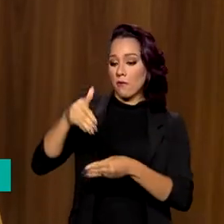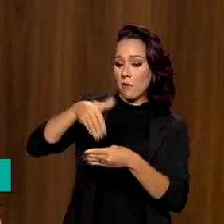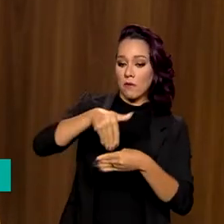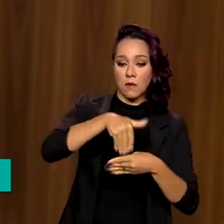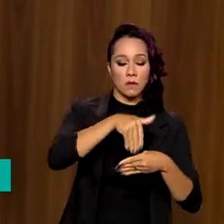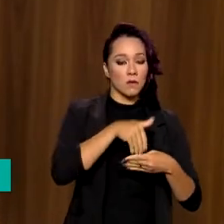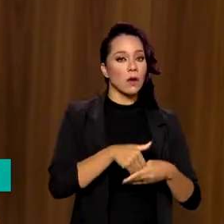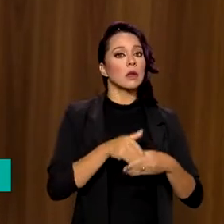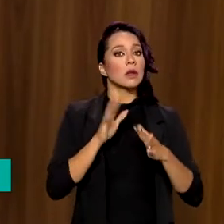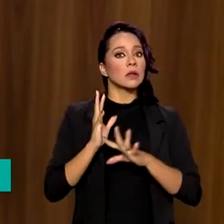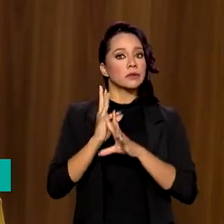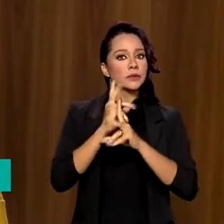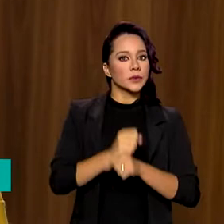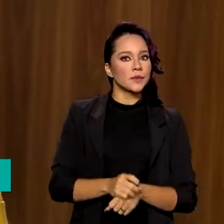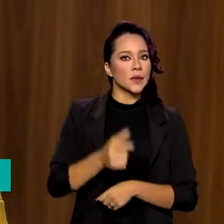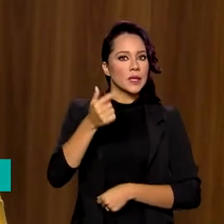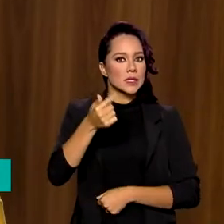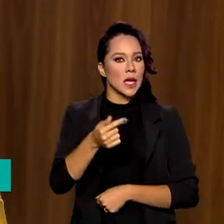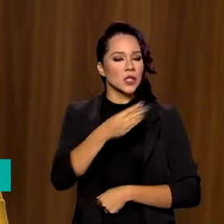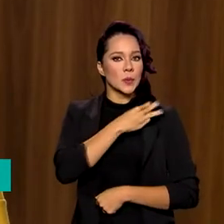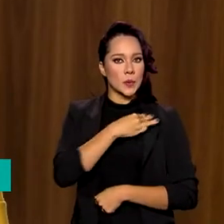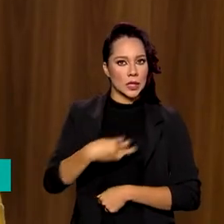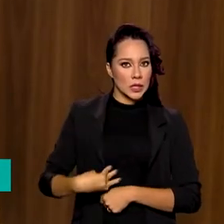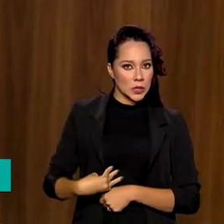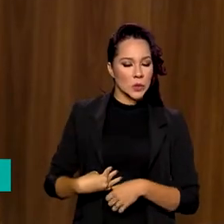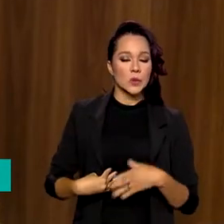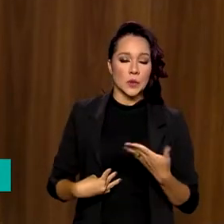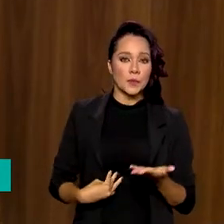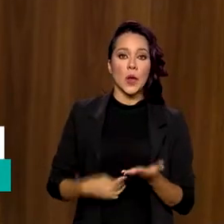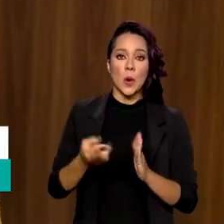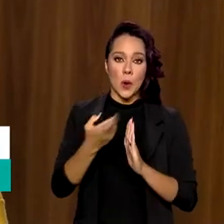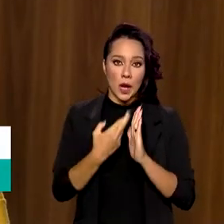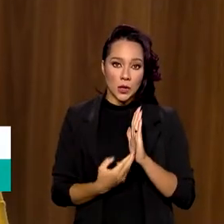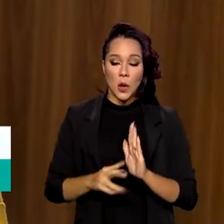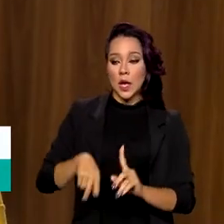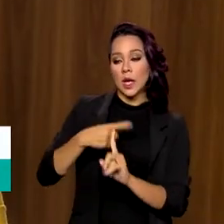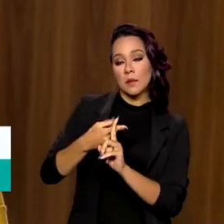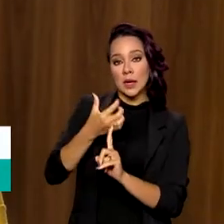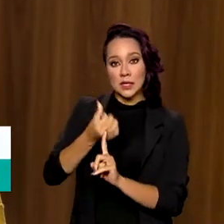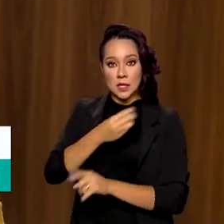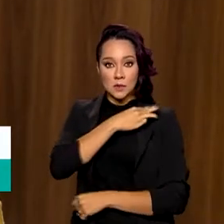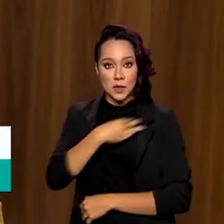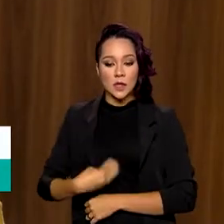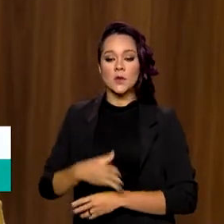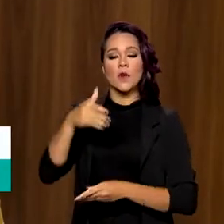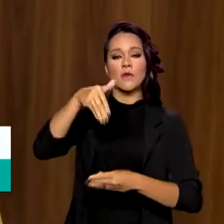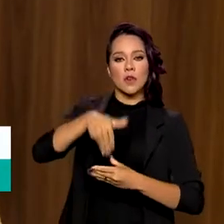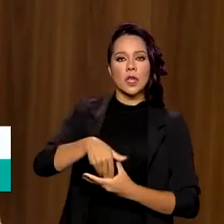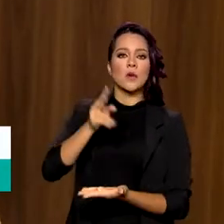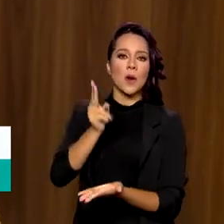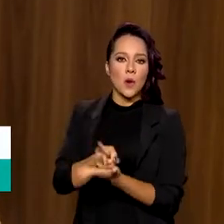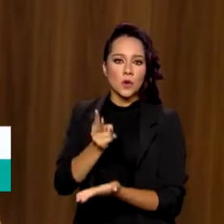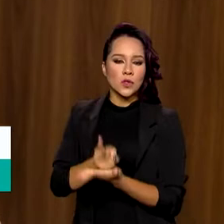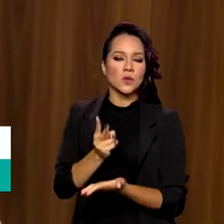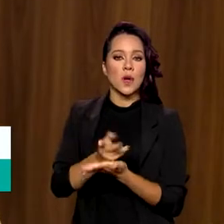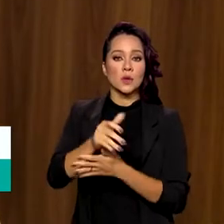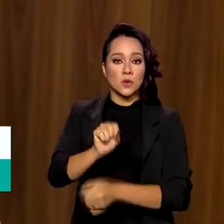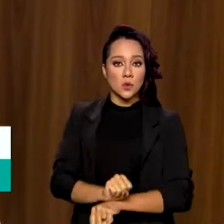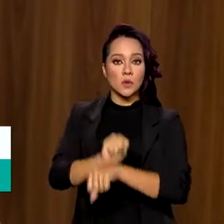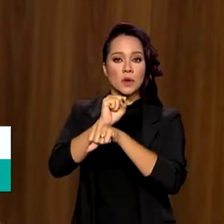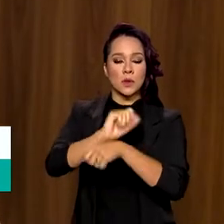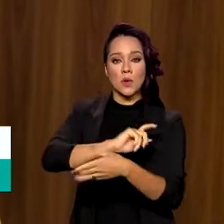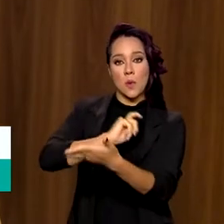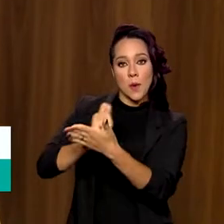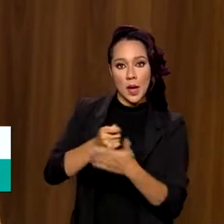votaram e formaram a maioria sete ministros ou seja o relator e mais seis ministros votaram pela manutenção da suspensão